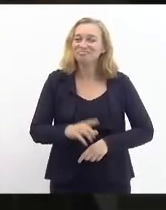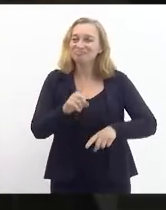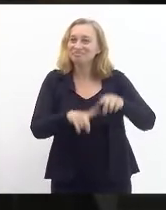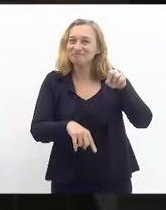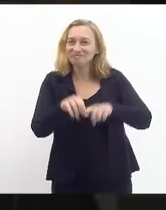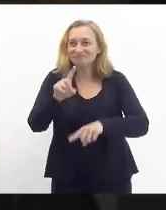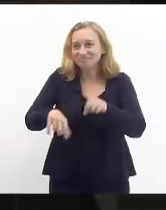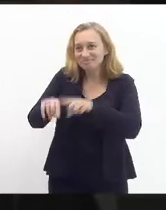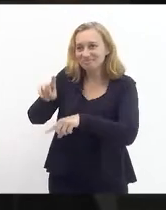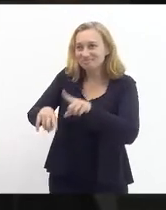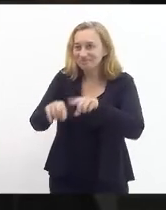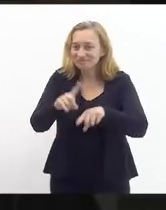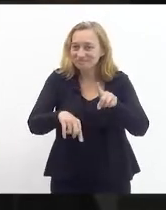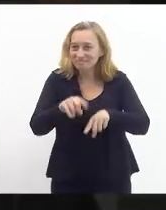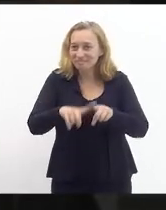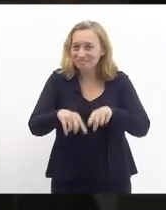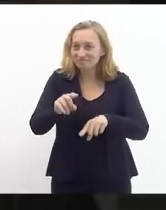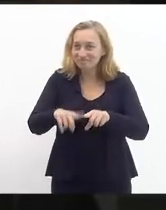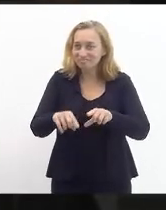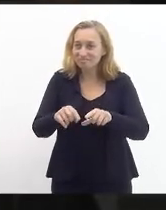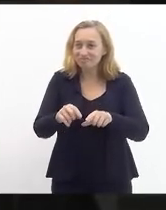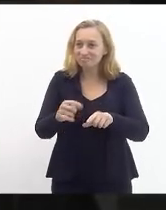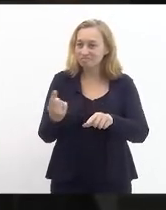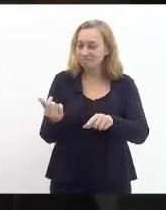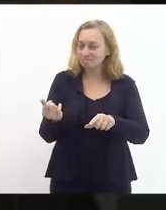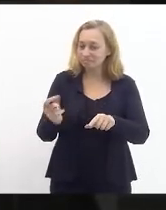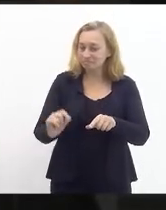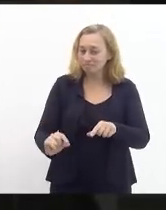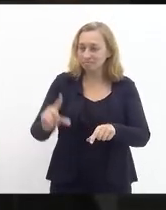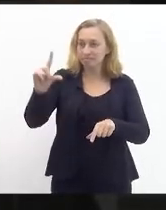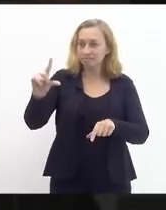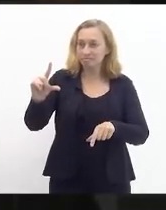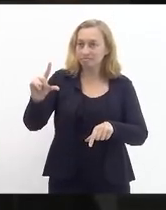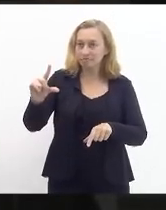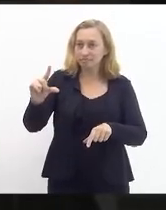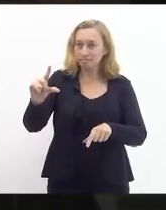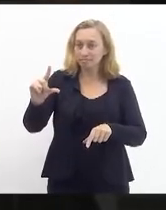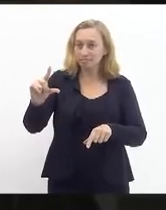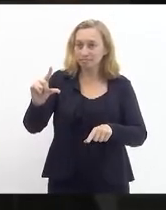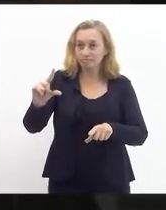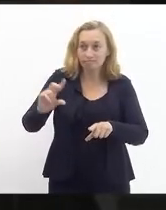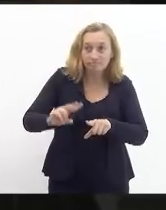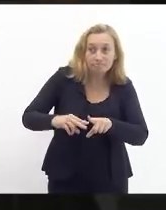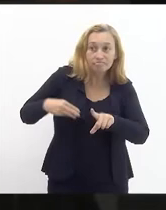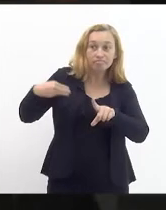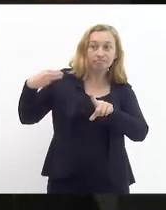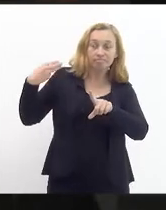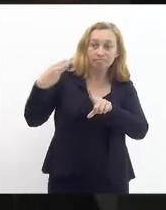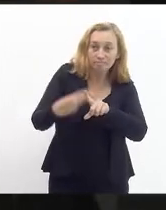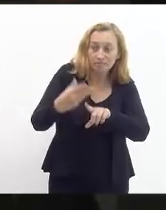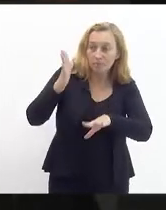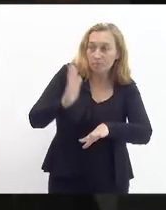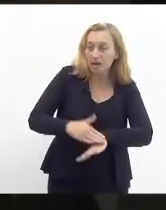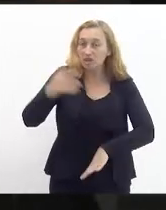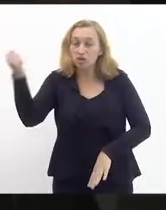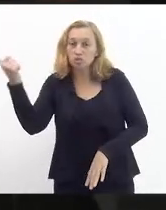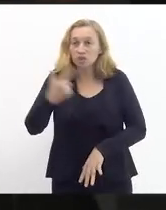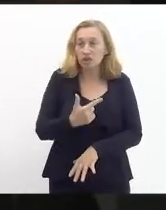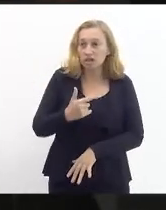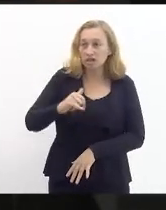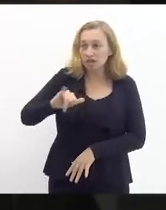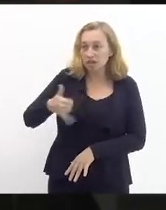produtos aumentando o preço n vezes maior que a própria inflação